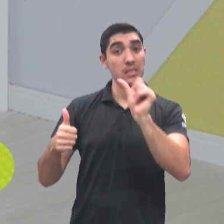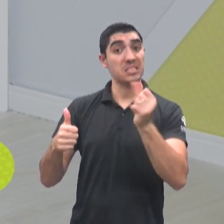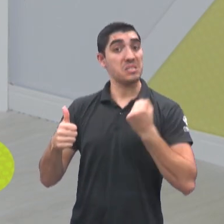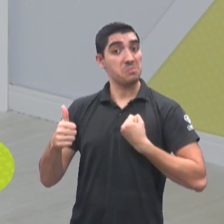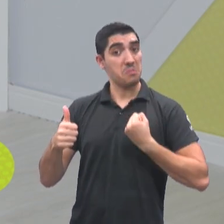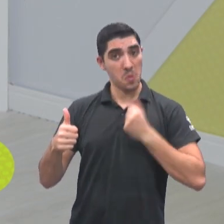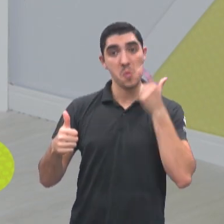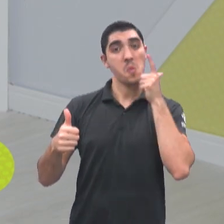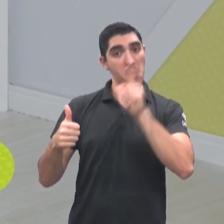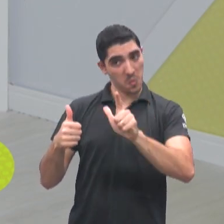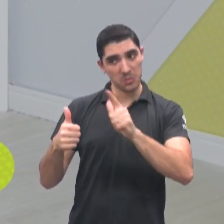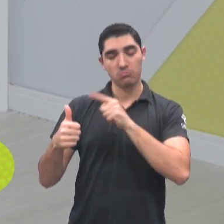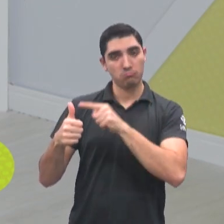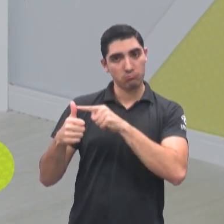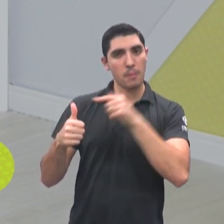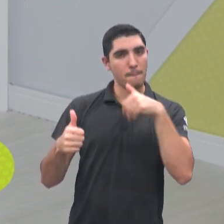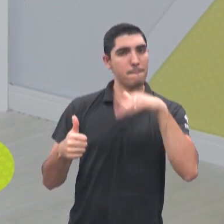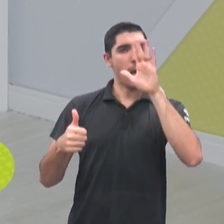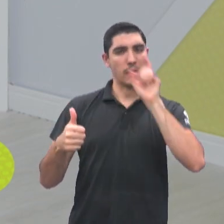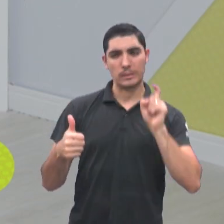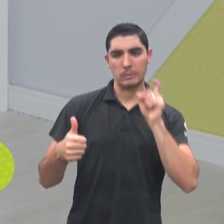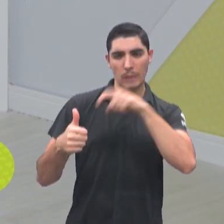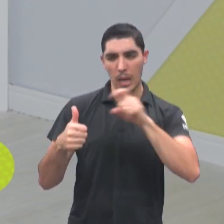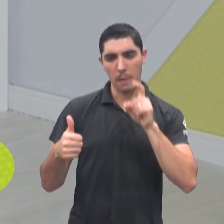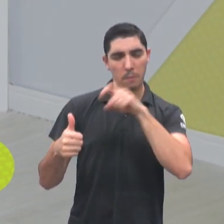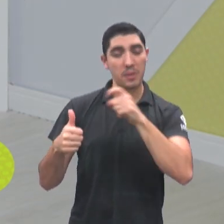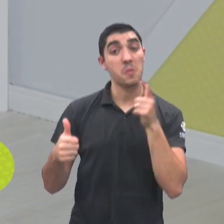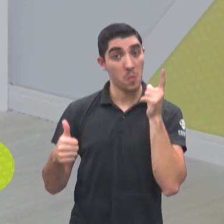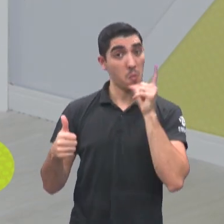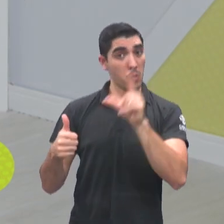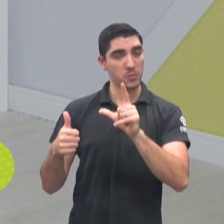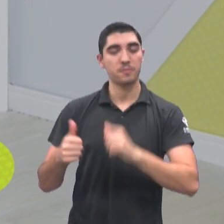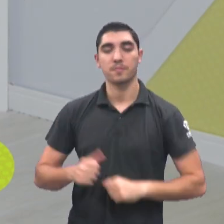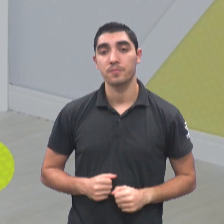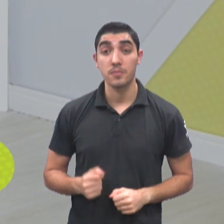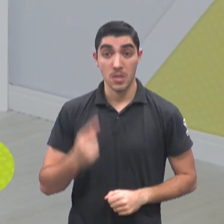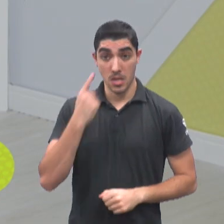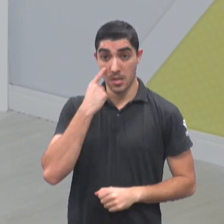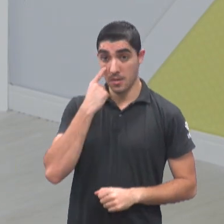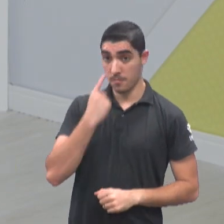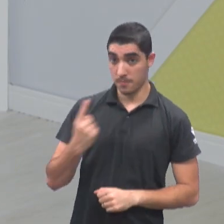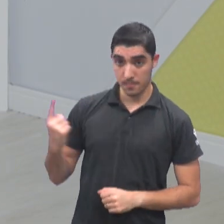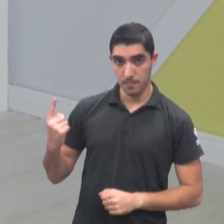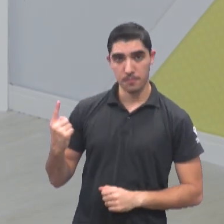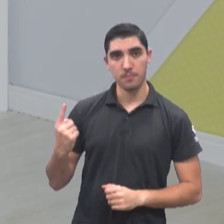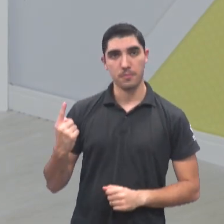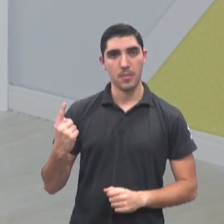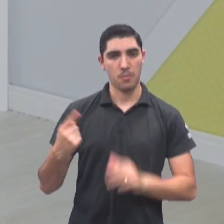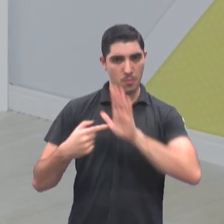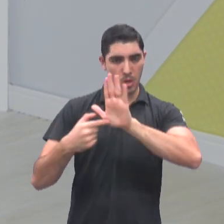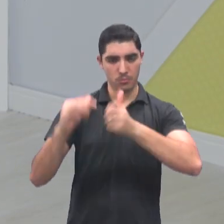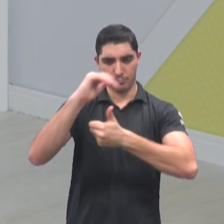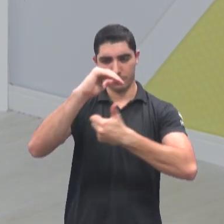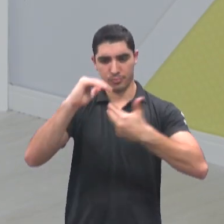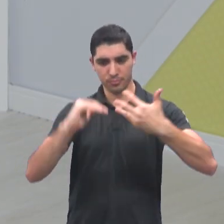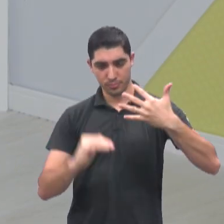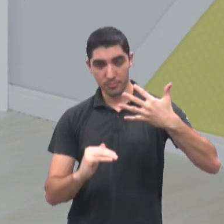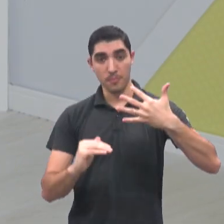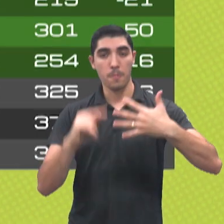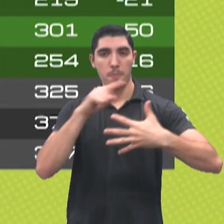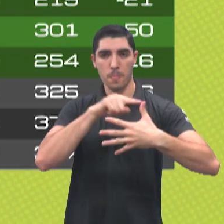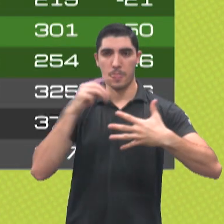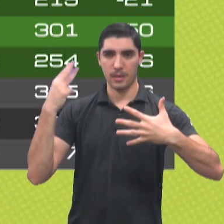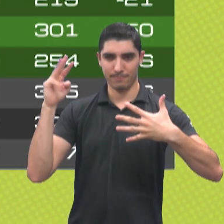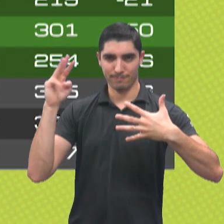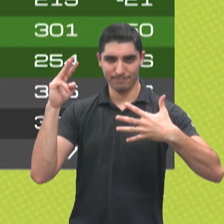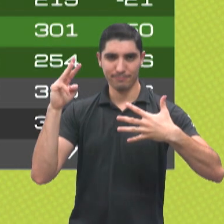rebotes, anotou um double-double na partida. Matheus, coloca pra gente a classificação da LBF, que tem o Sampaio lá na